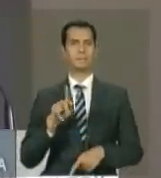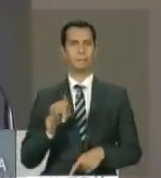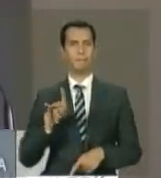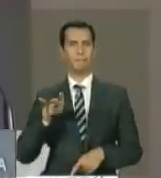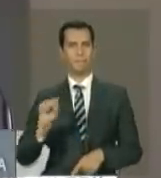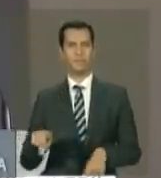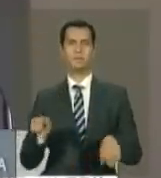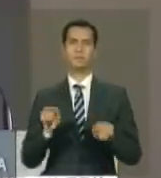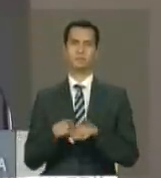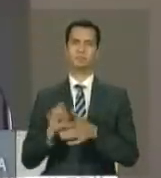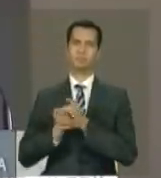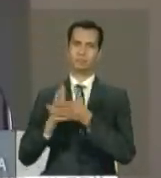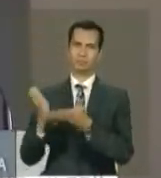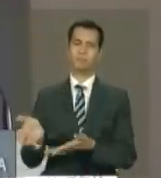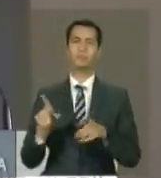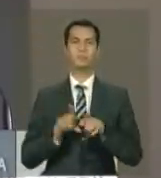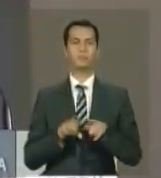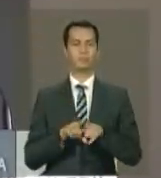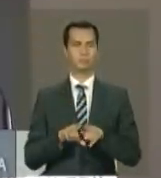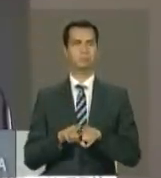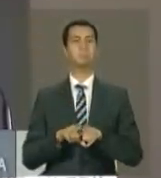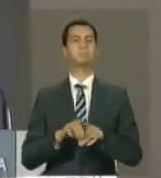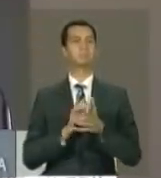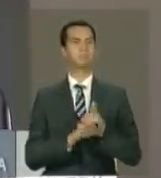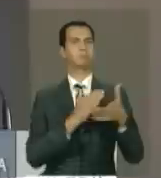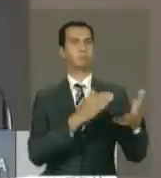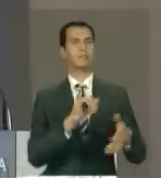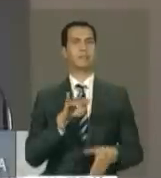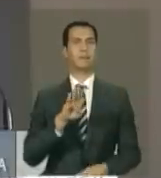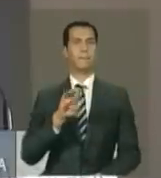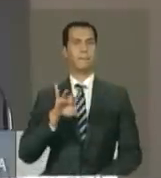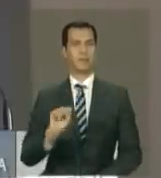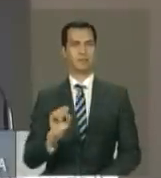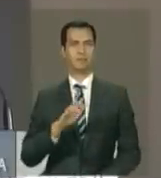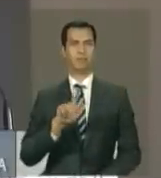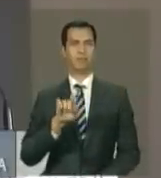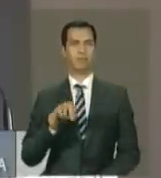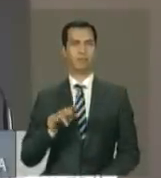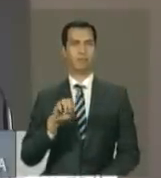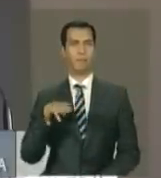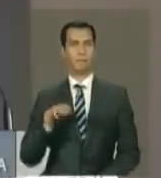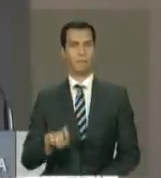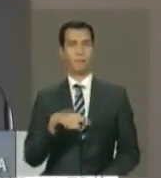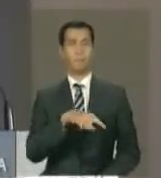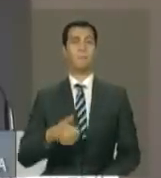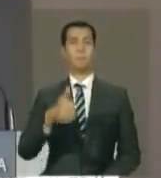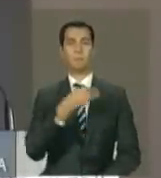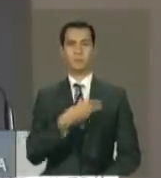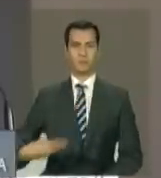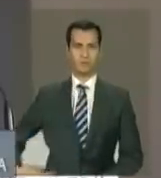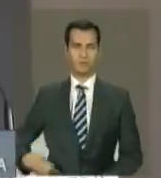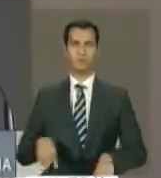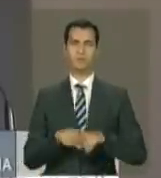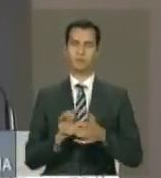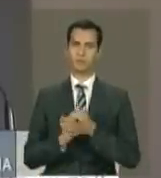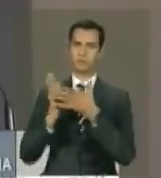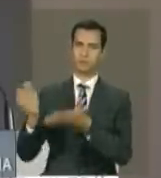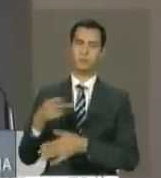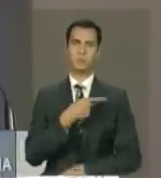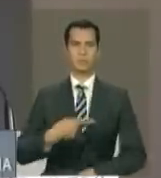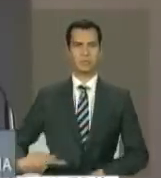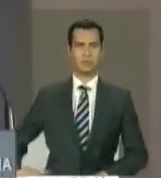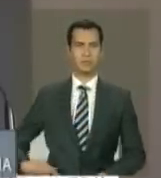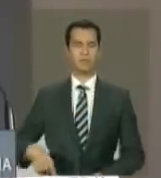Senhor Yves Leterme, Primeiro-Ministro do Reino da Bélgica, Conde Jacob de Hagen, Presidente